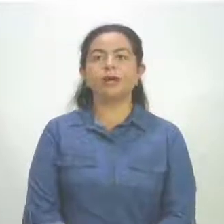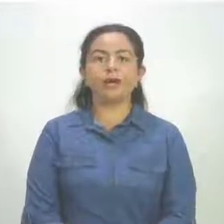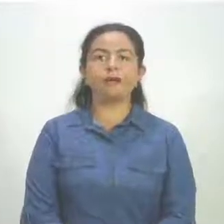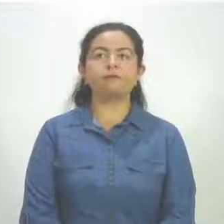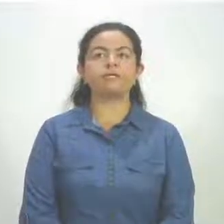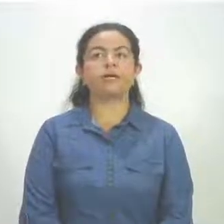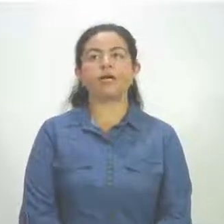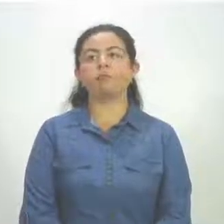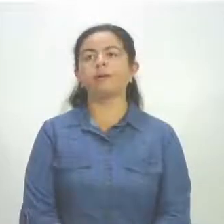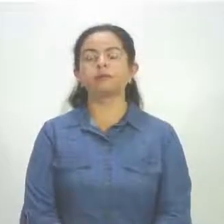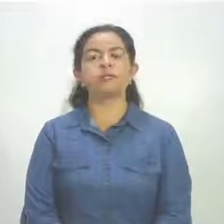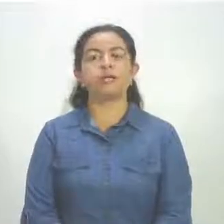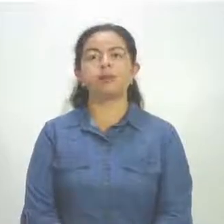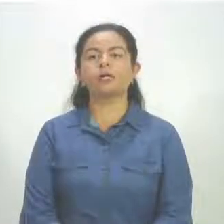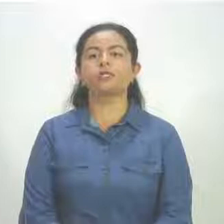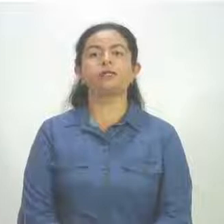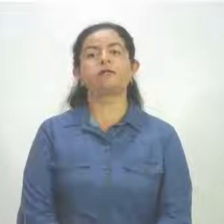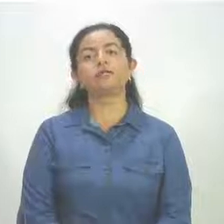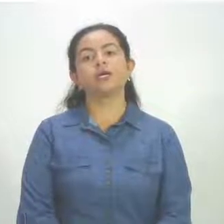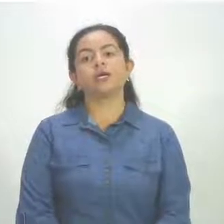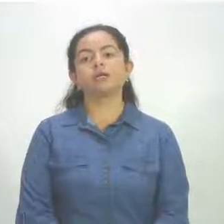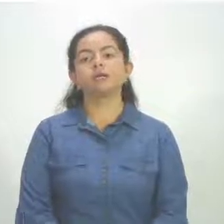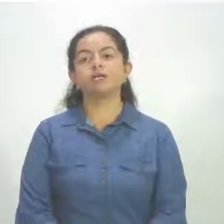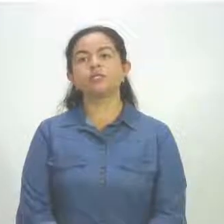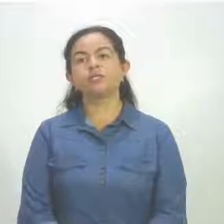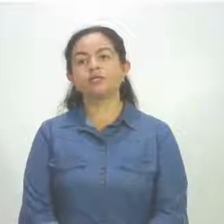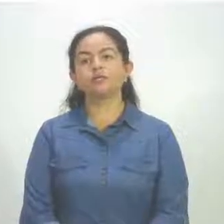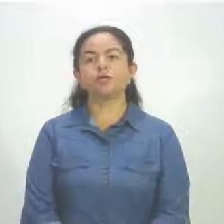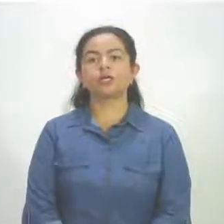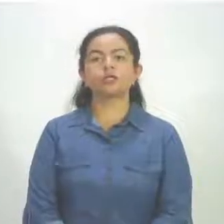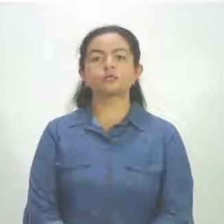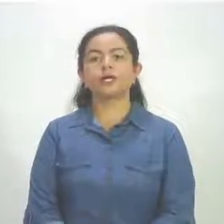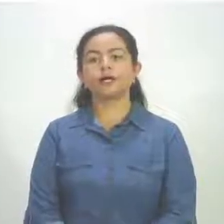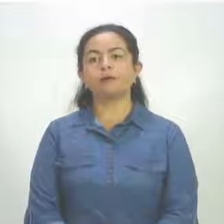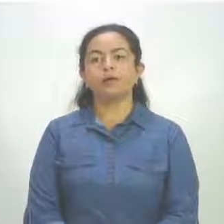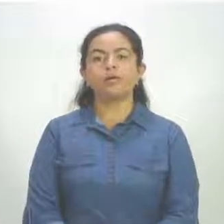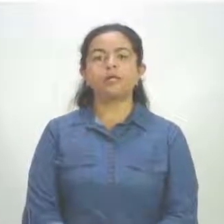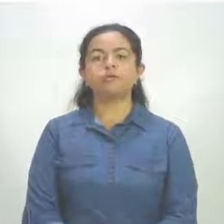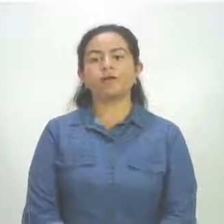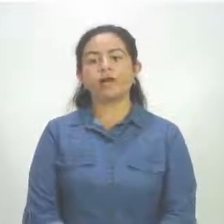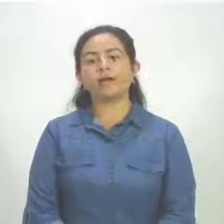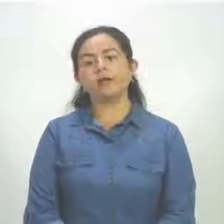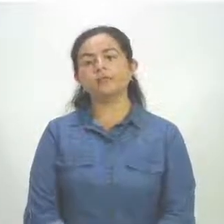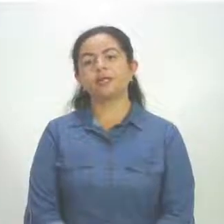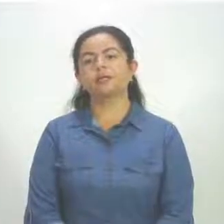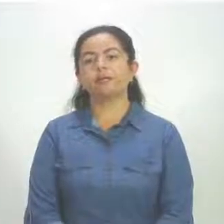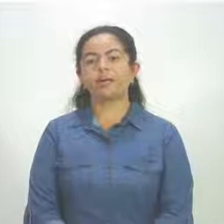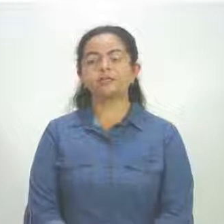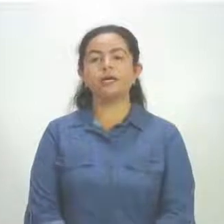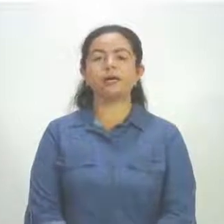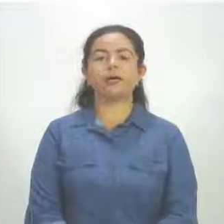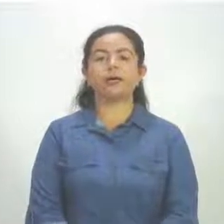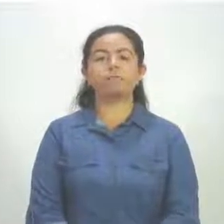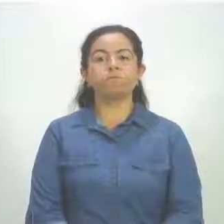de palavras, perguntas elaborativas. Então, diante disso, eles puderam identificar aquelas que eles